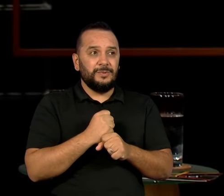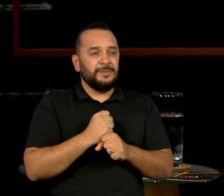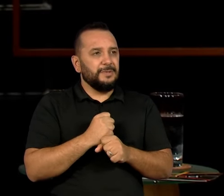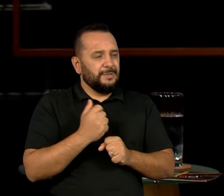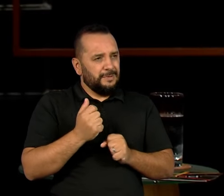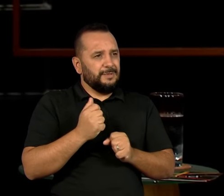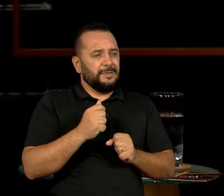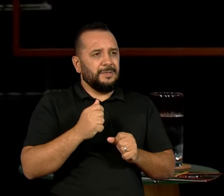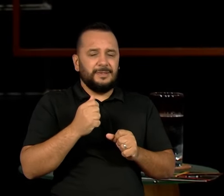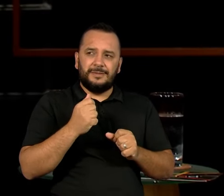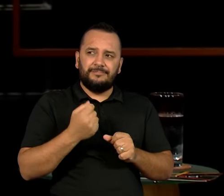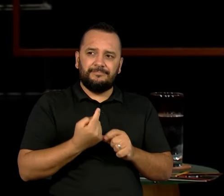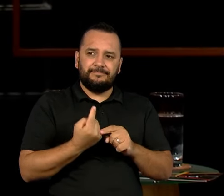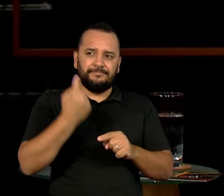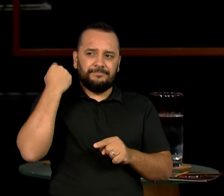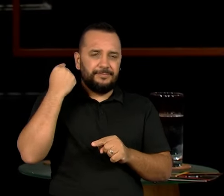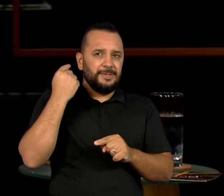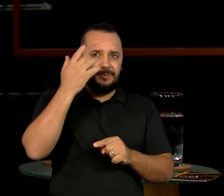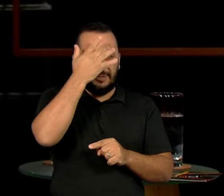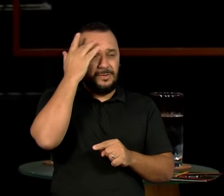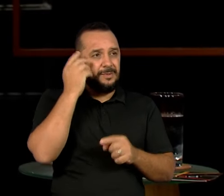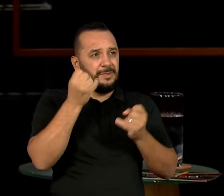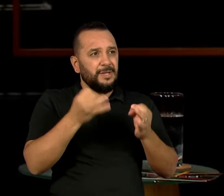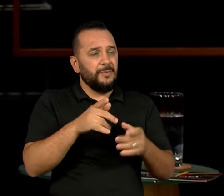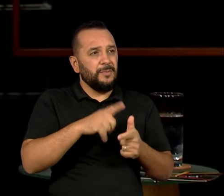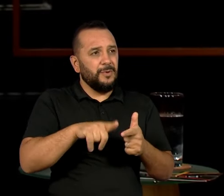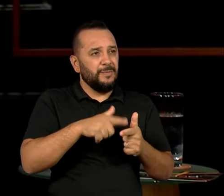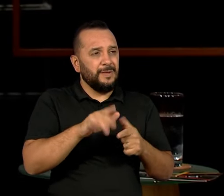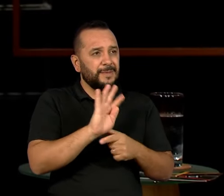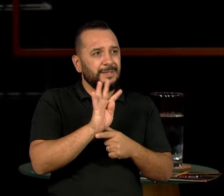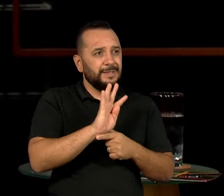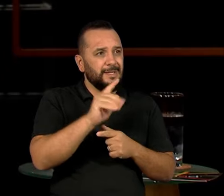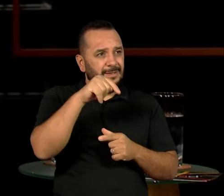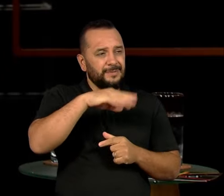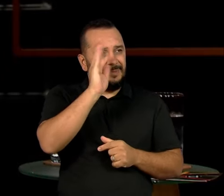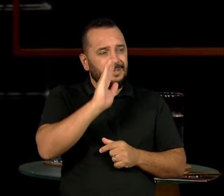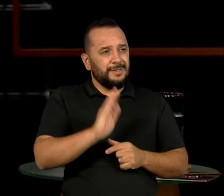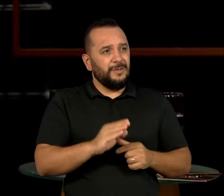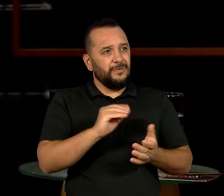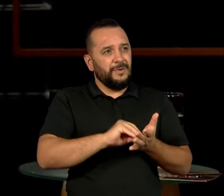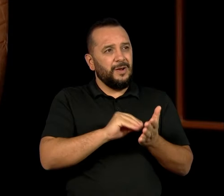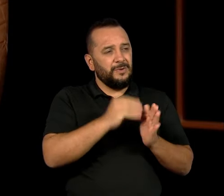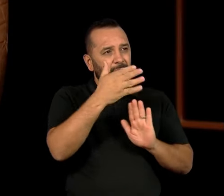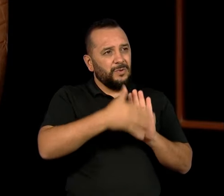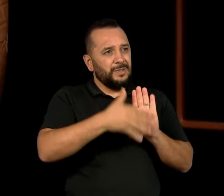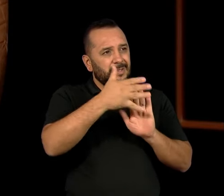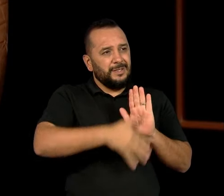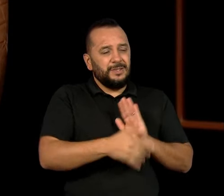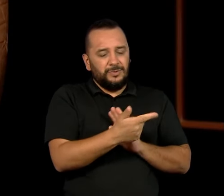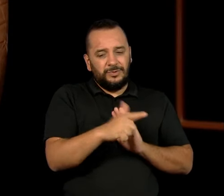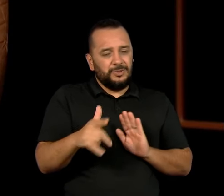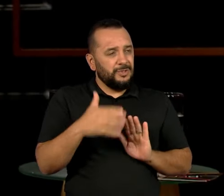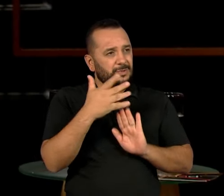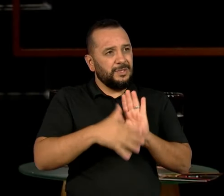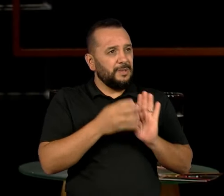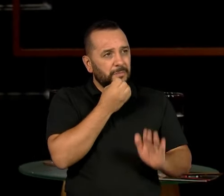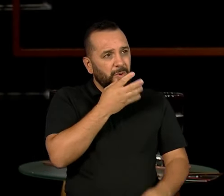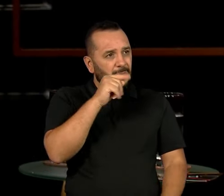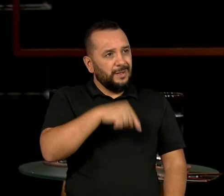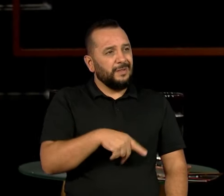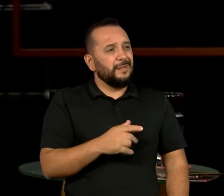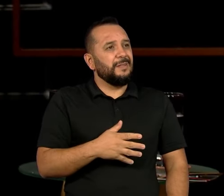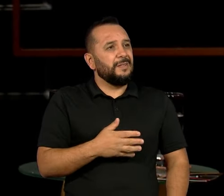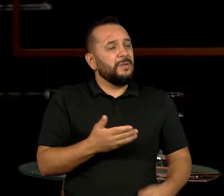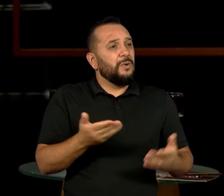dos problemas do cinema brasileiro era a falta de roteiristas, né? Nós não tínhamos bons roteiristas aqui. Que